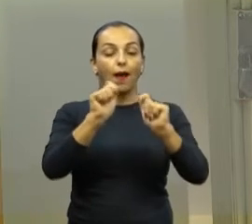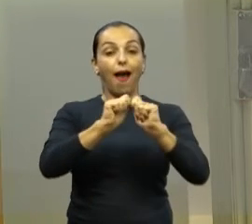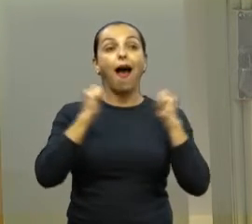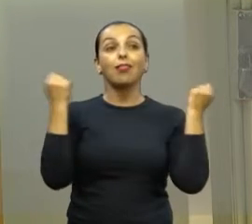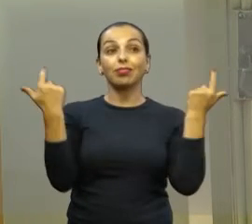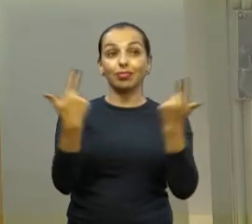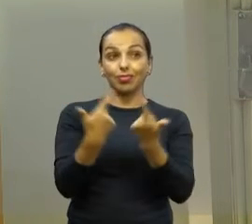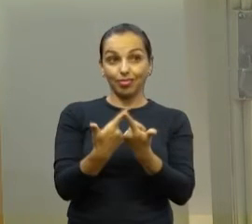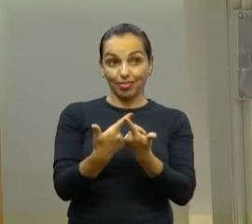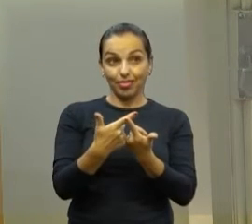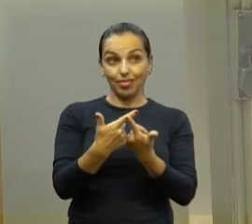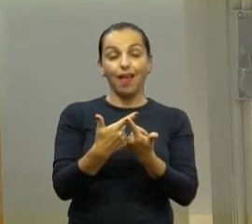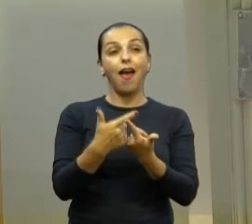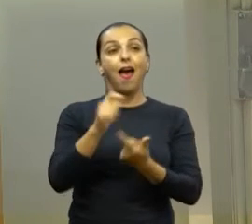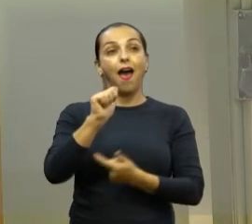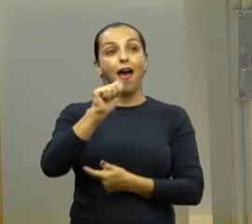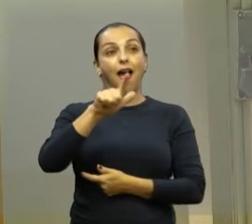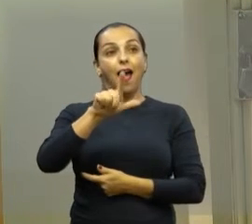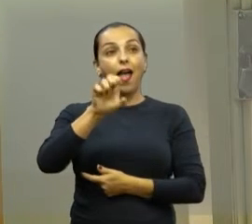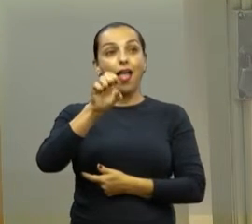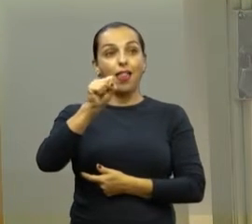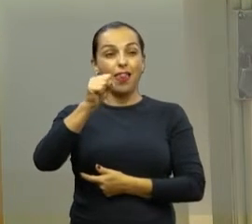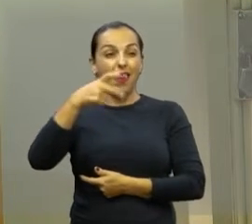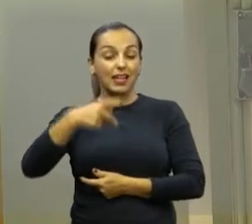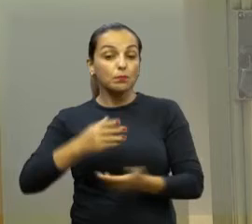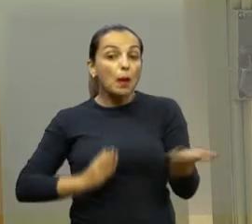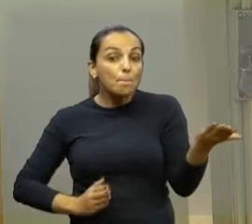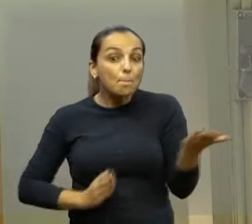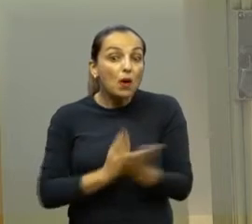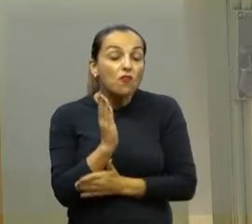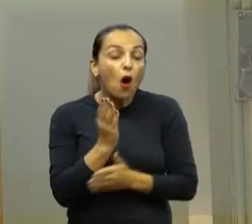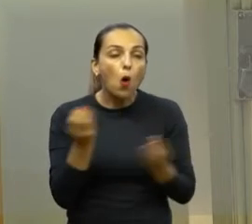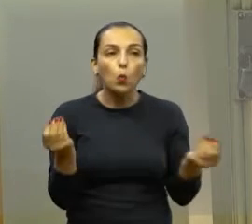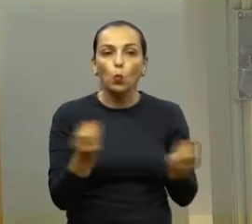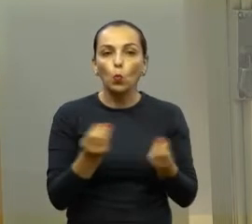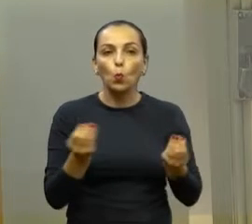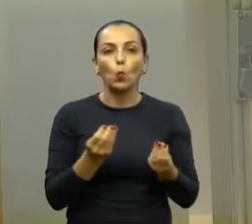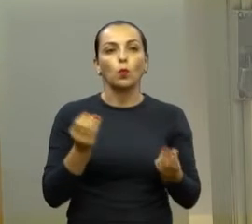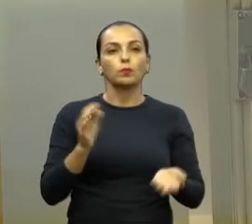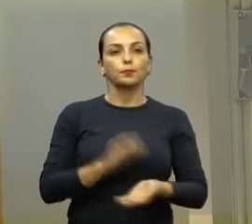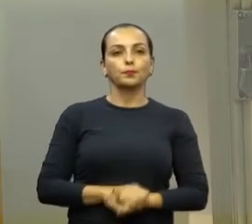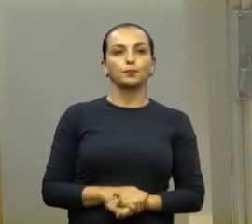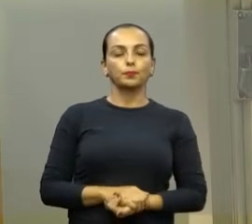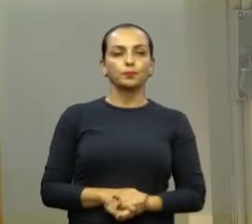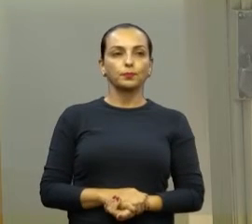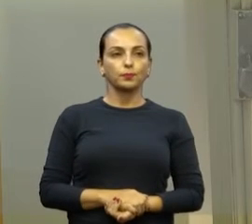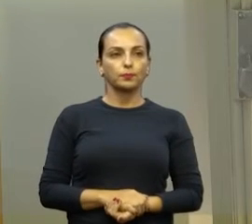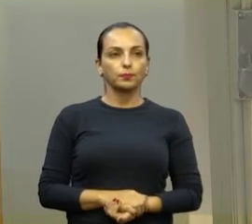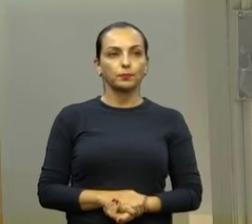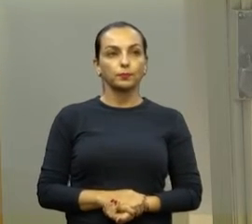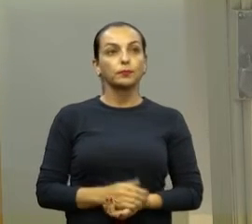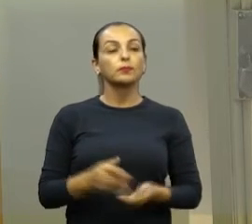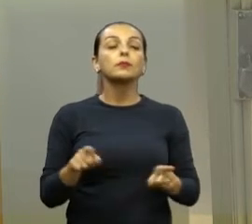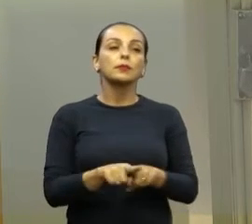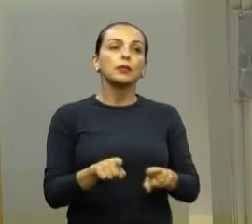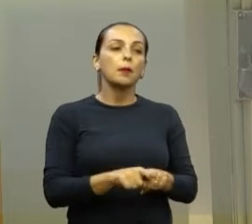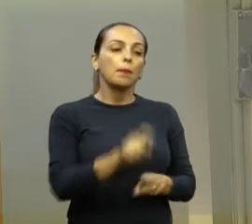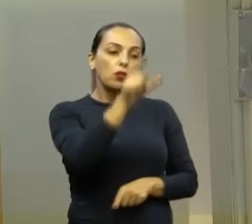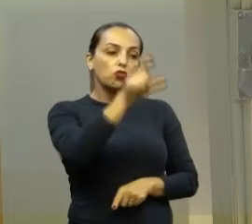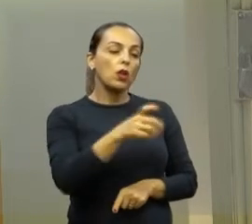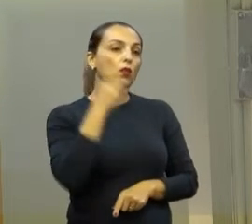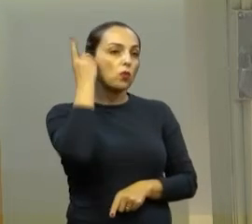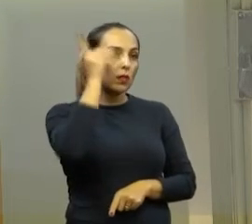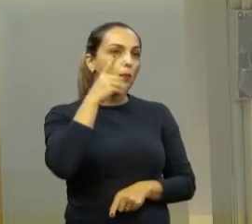aprova uma situação dessa natureza eu quero usar que as palavras do deputado Paulo